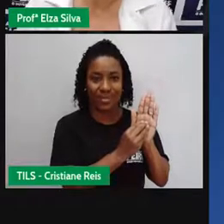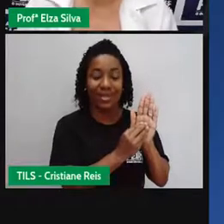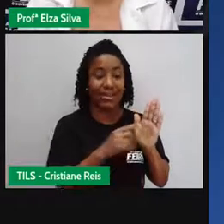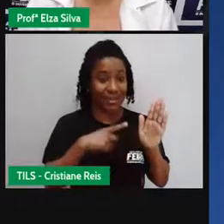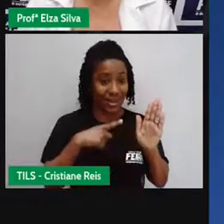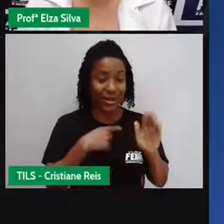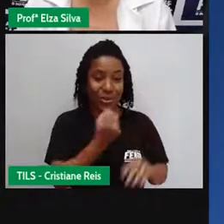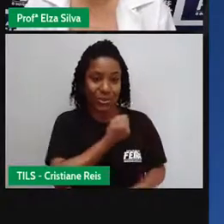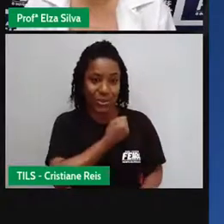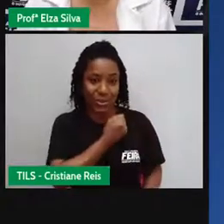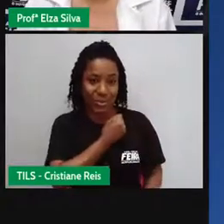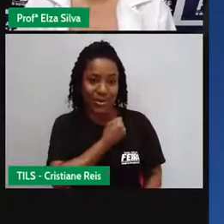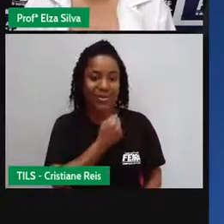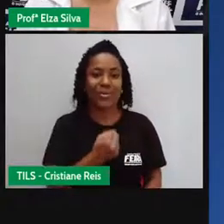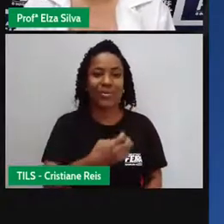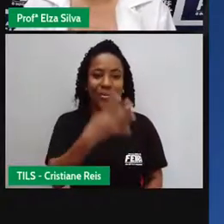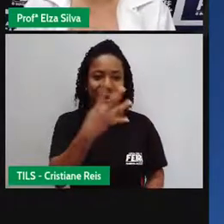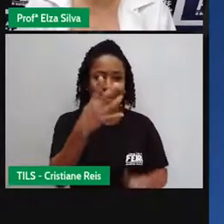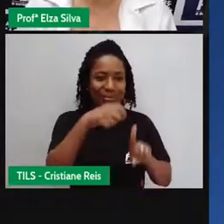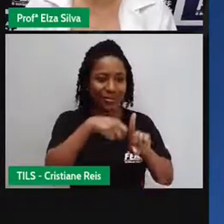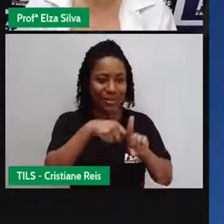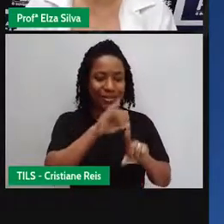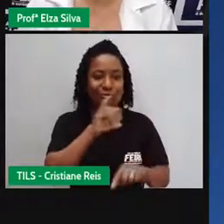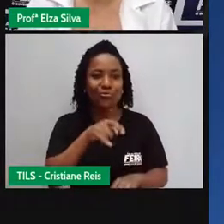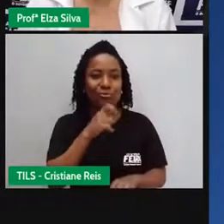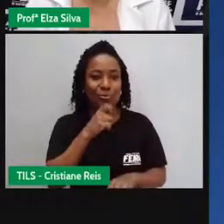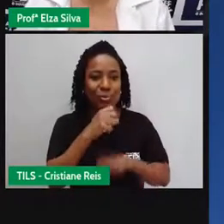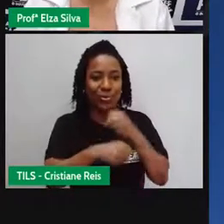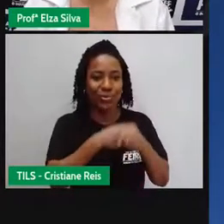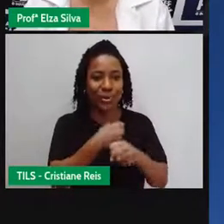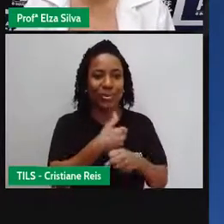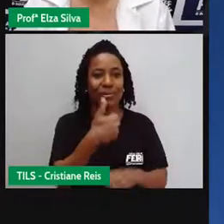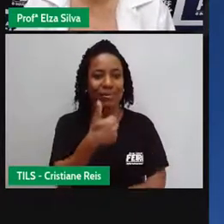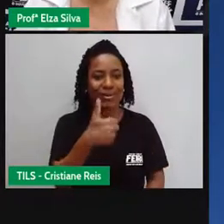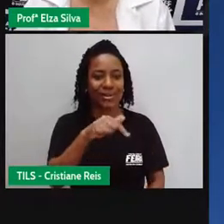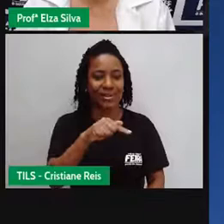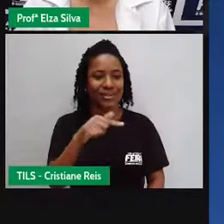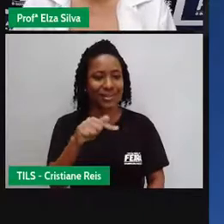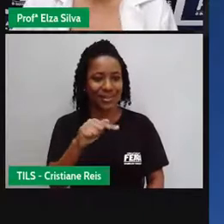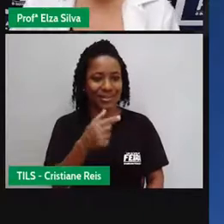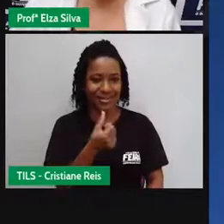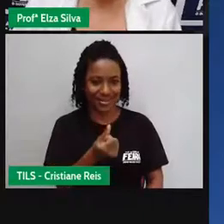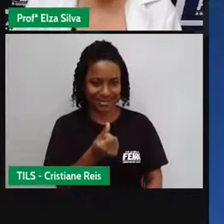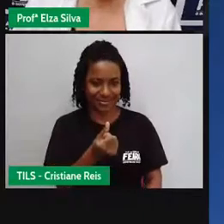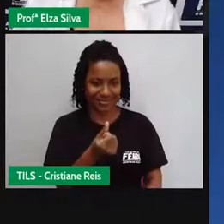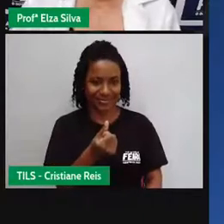romanos, 4 de julho de 1776.